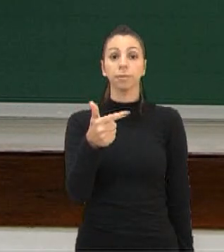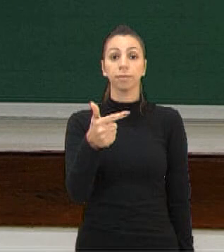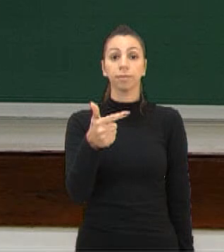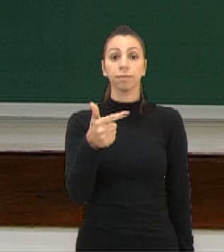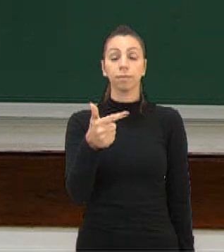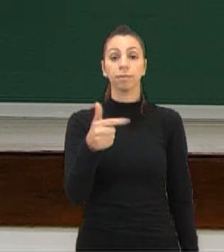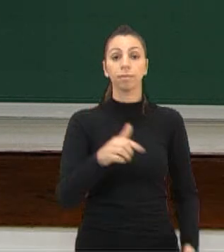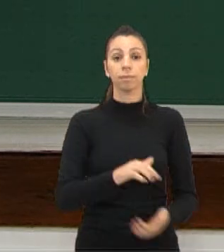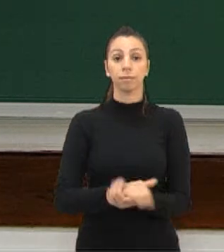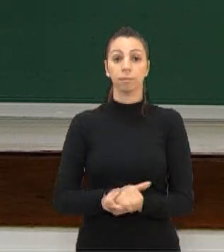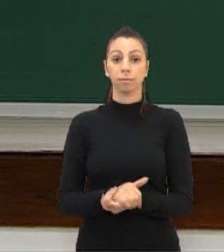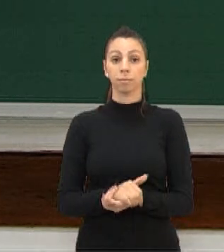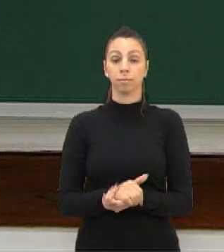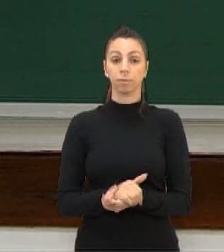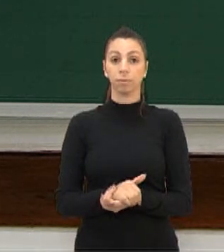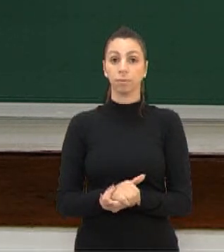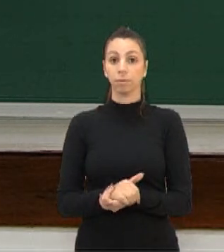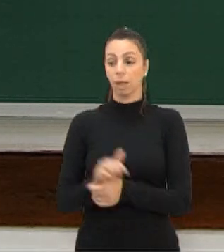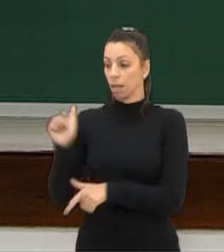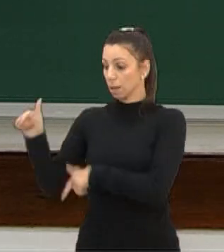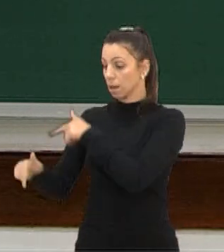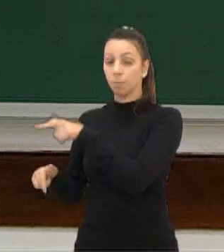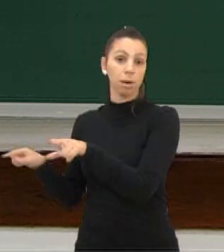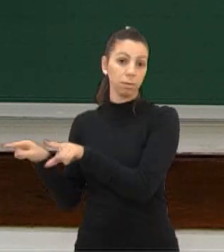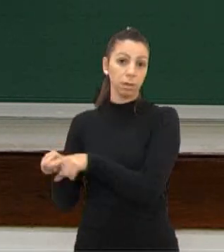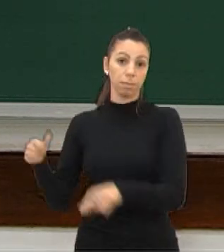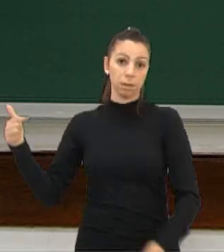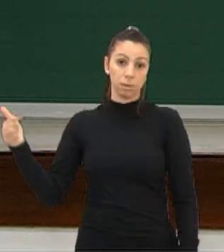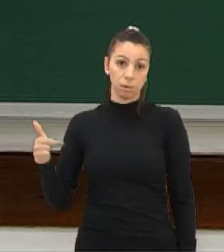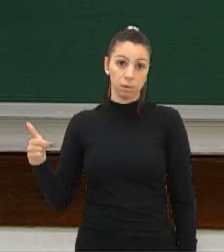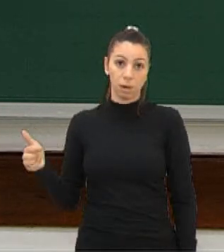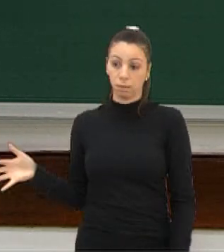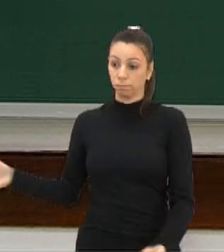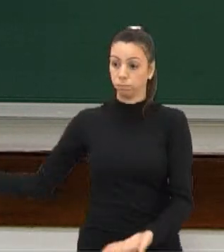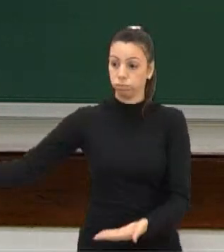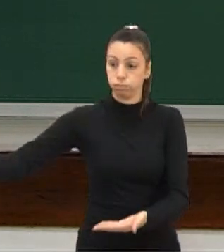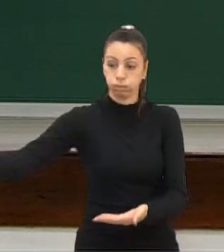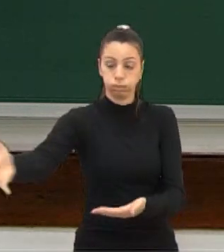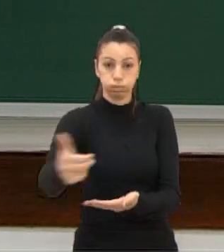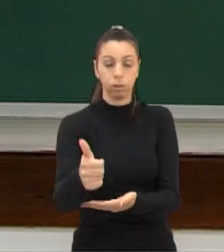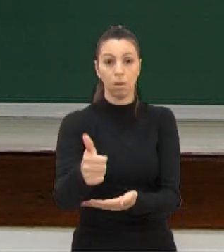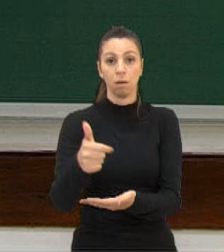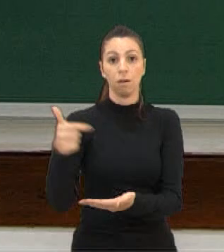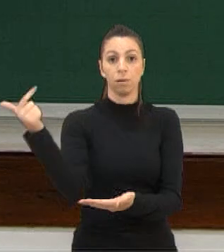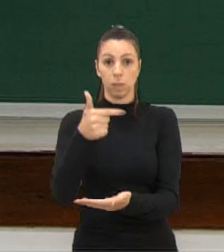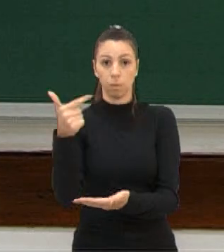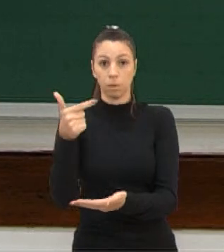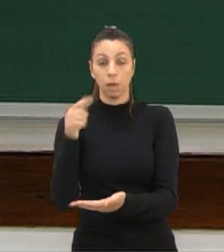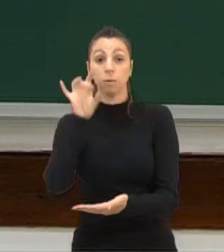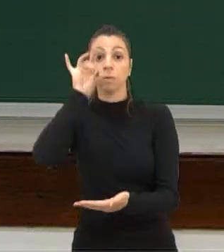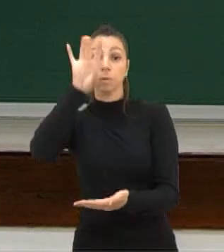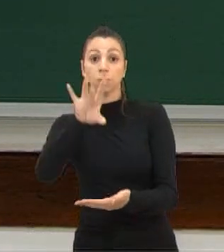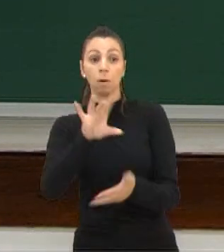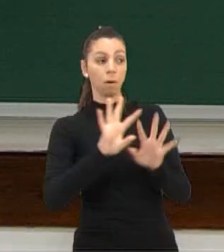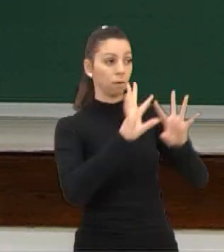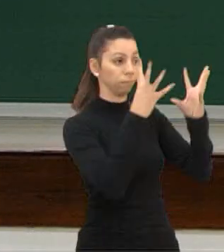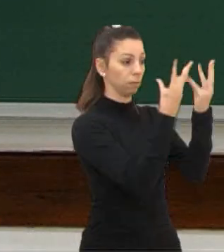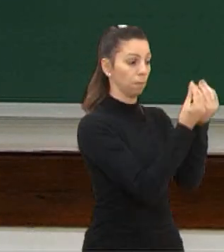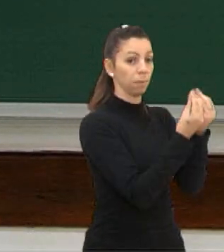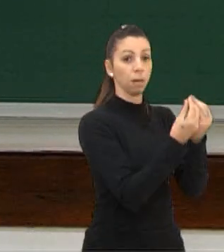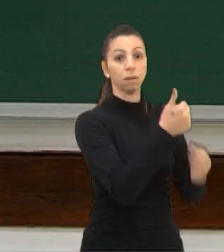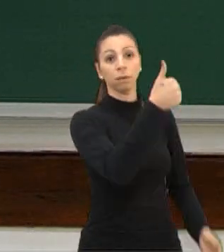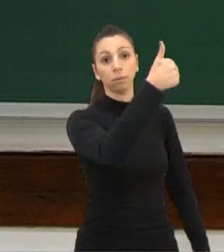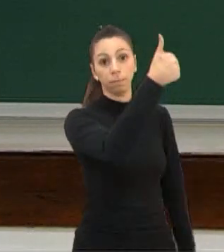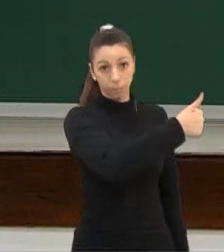trabalho é secundário e como outras tantas são secundárias, tá? Só a família que é primária. Então, uma instituição de socialização